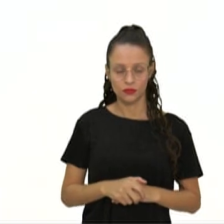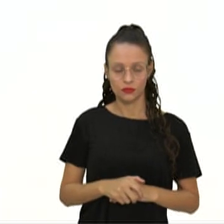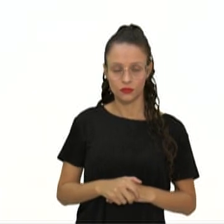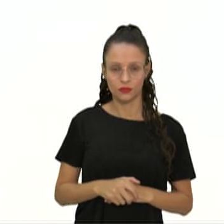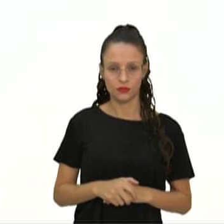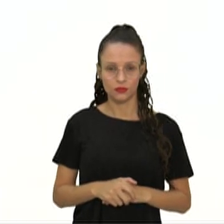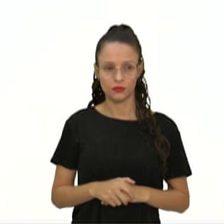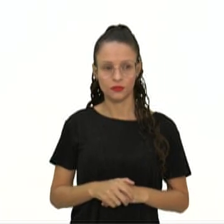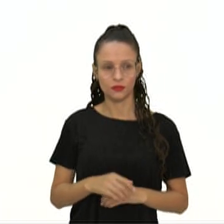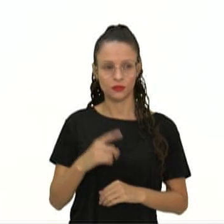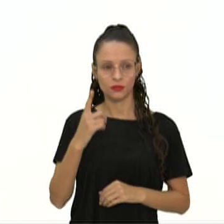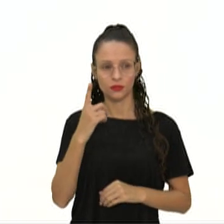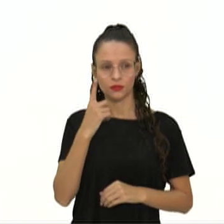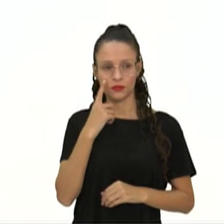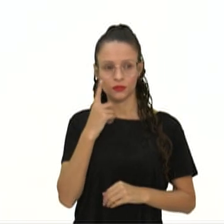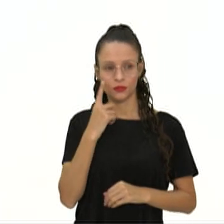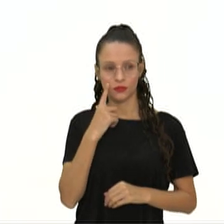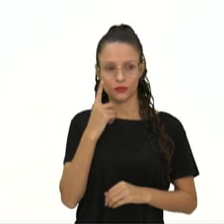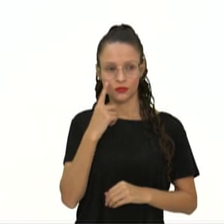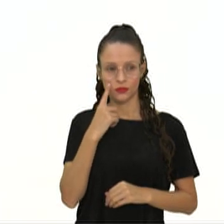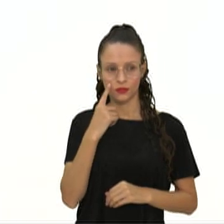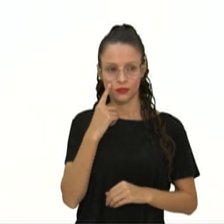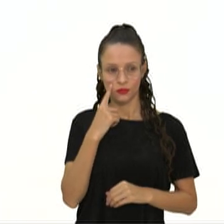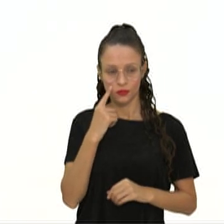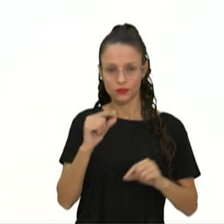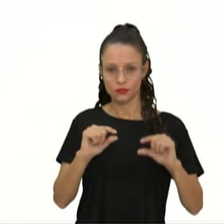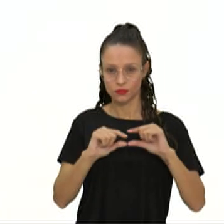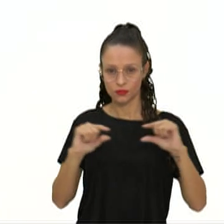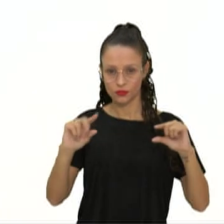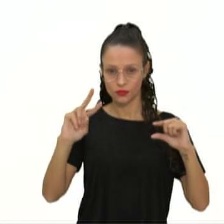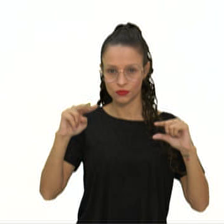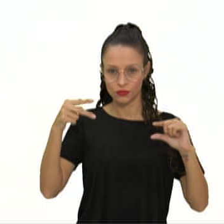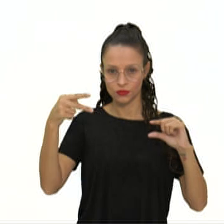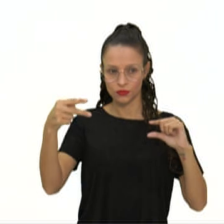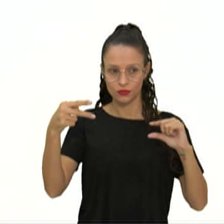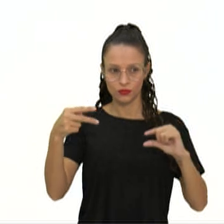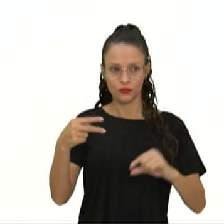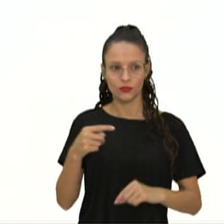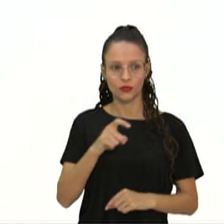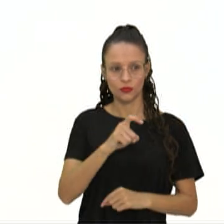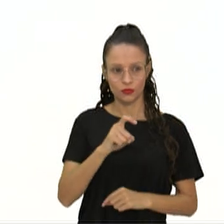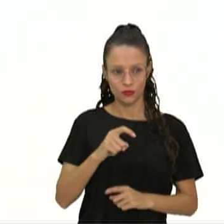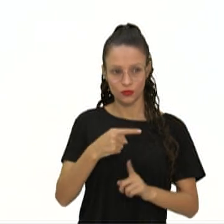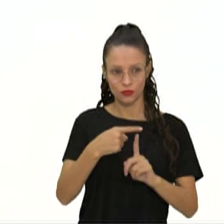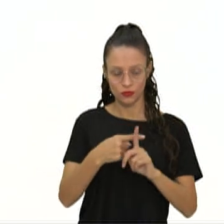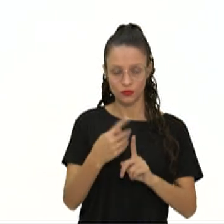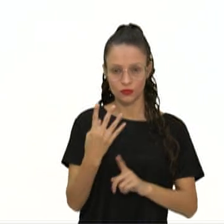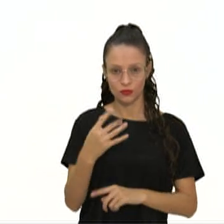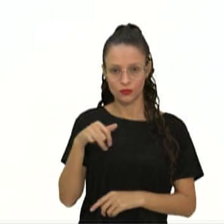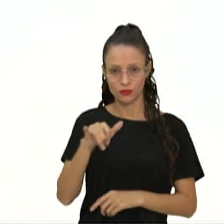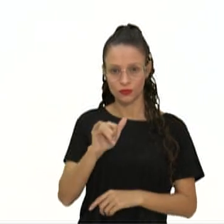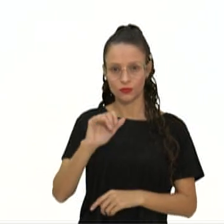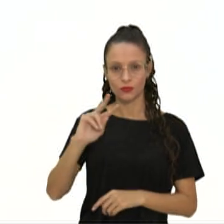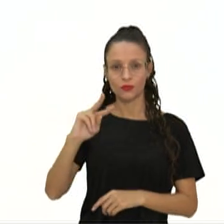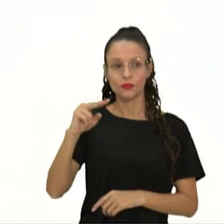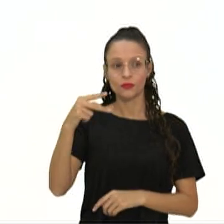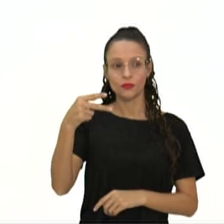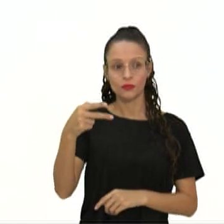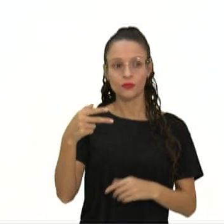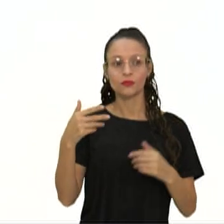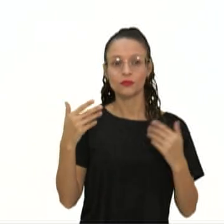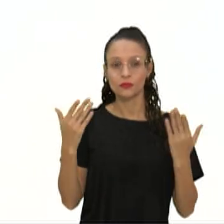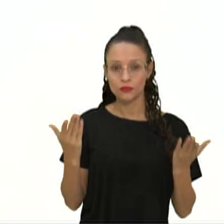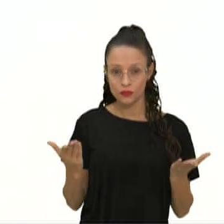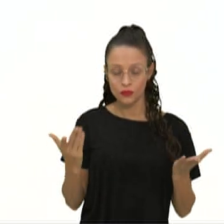Ó, vou elevar o lado do quadrado ao quadrado. X mais 4y ao quadrado. Quando eu faço isso, o que eu caio? Caio